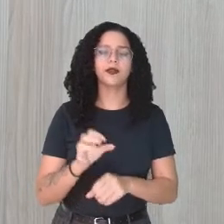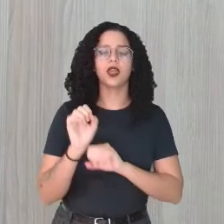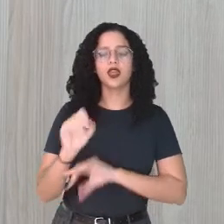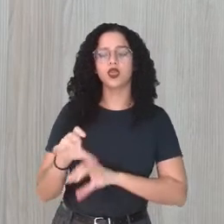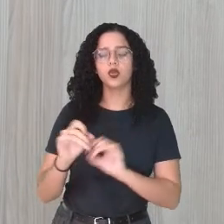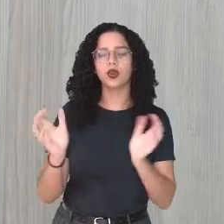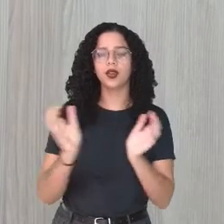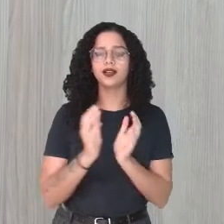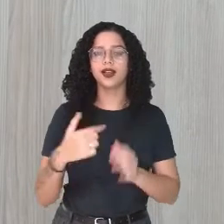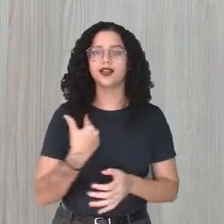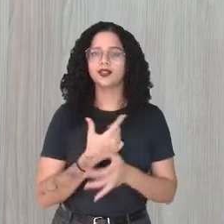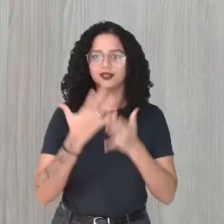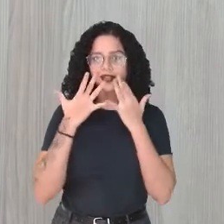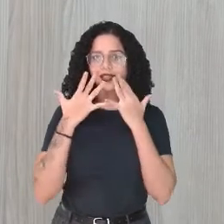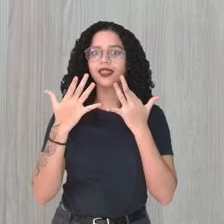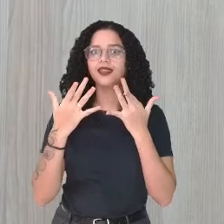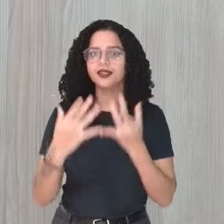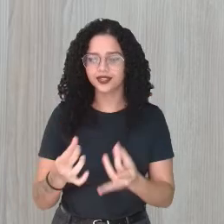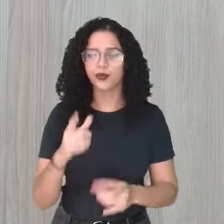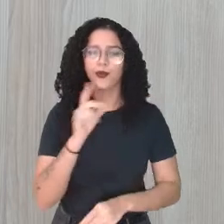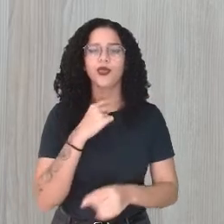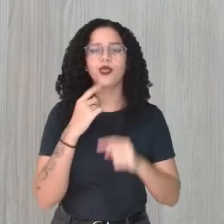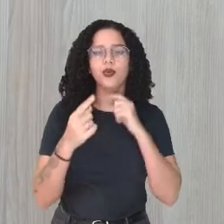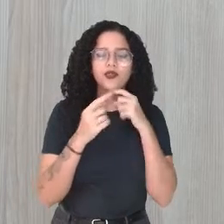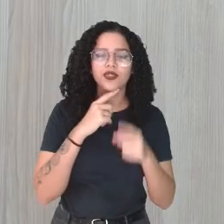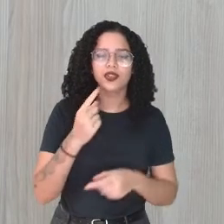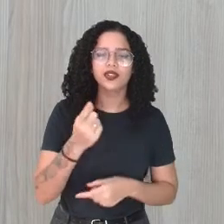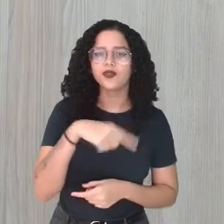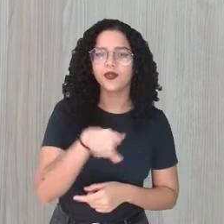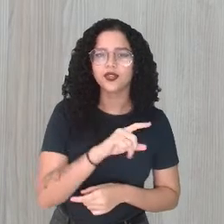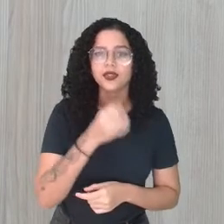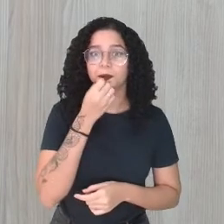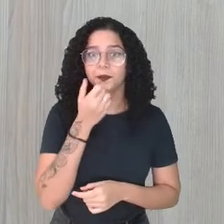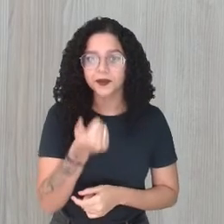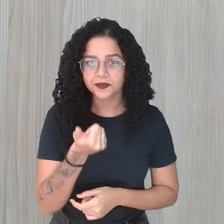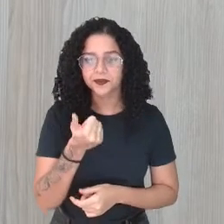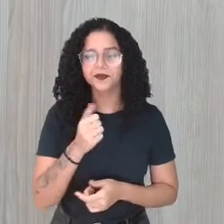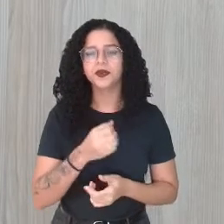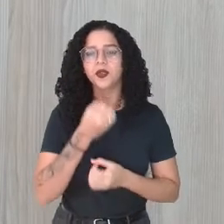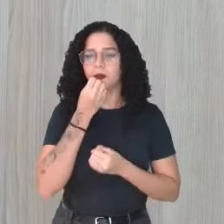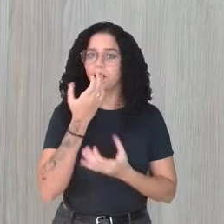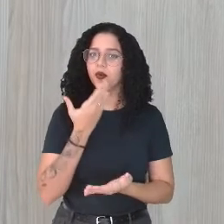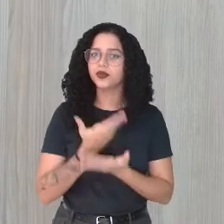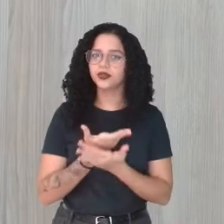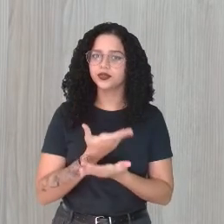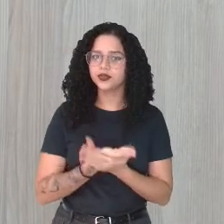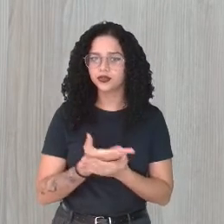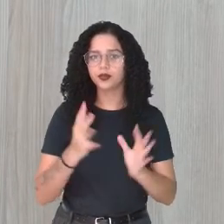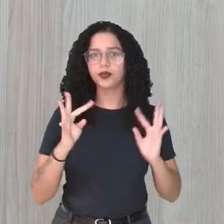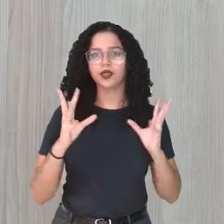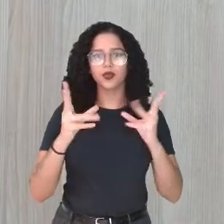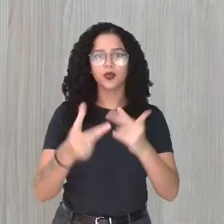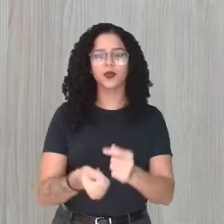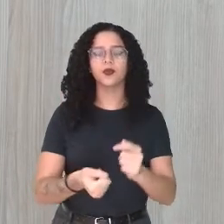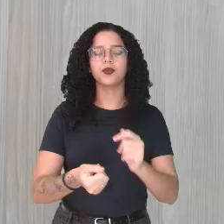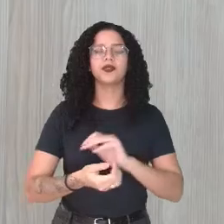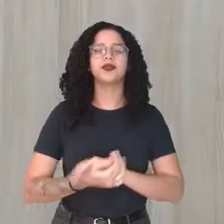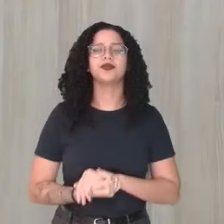bem ligados para tirar as dúvidas de vocês, tá bom? Então, bons estudos para todo